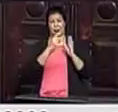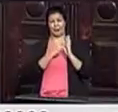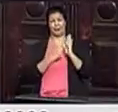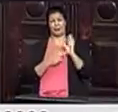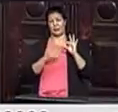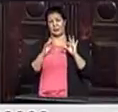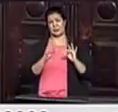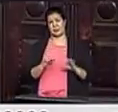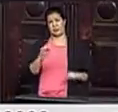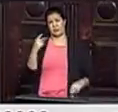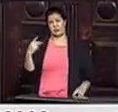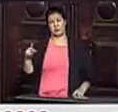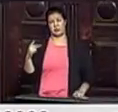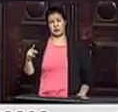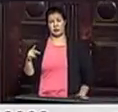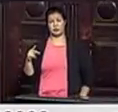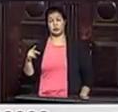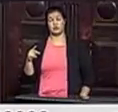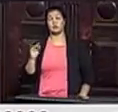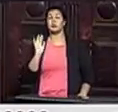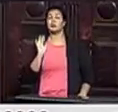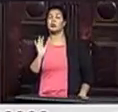eles. Agora, como essa regra